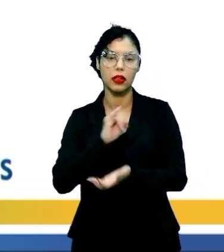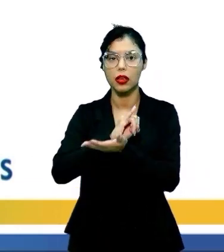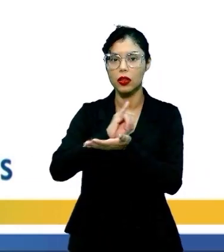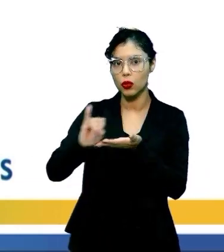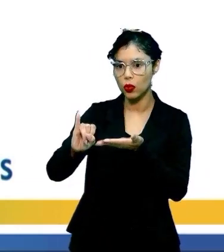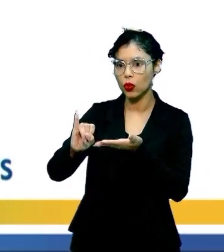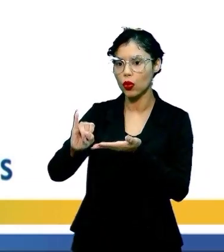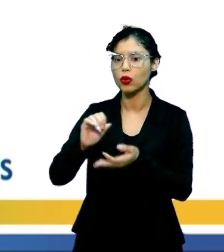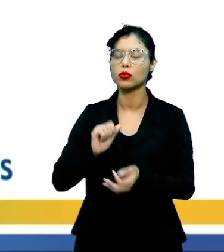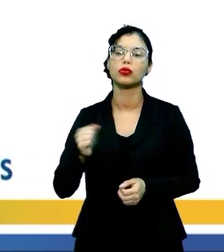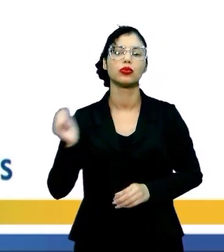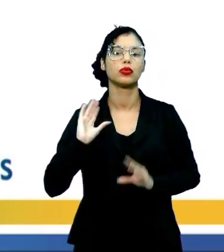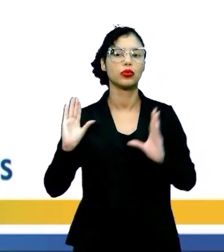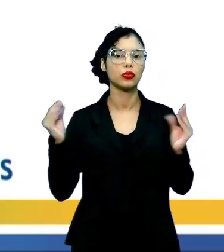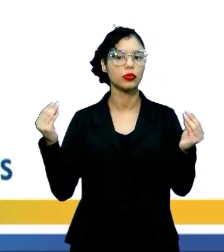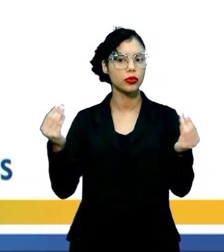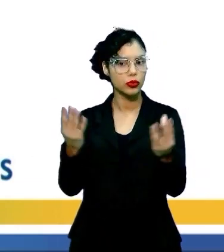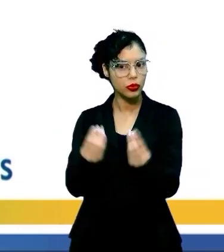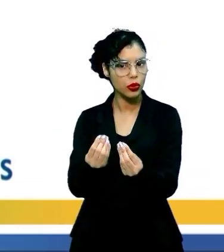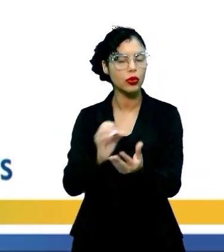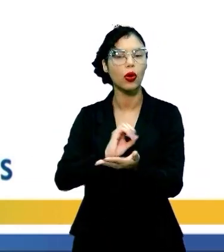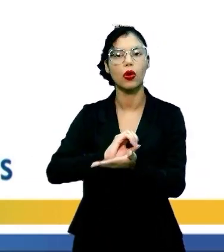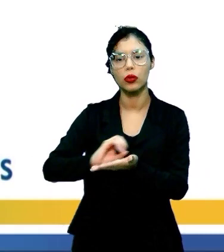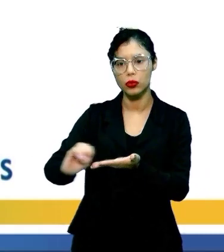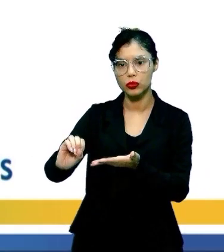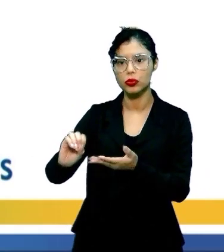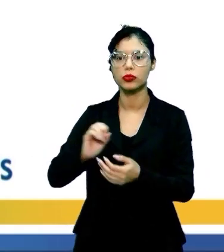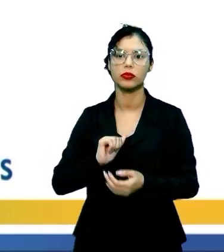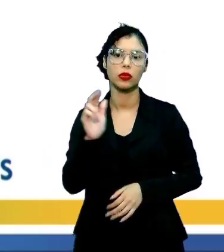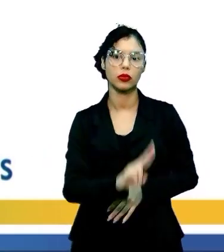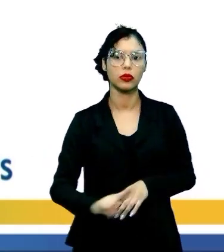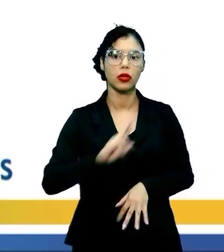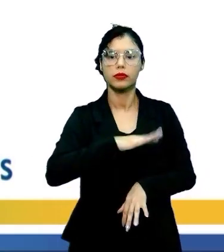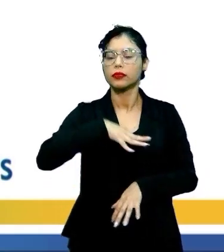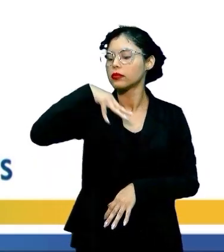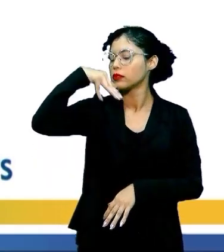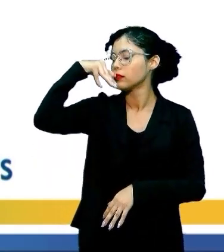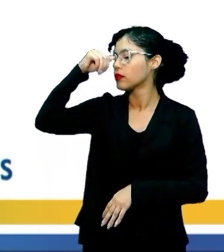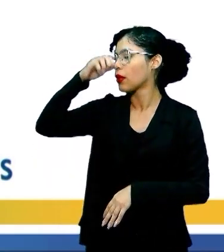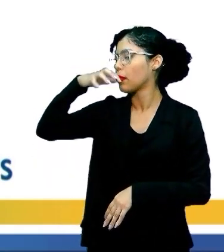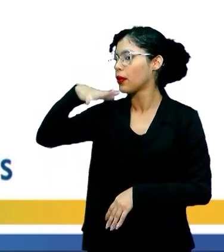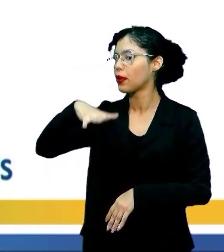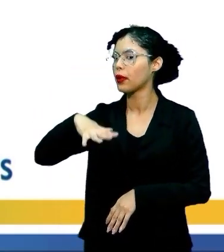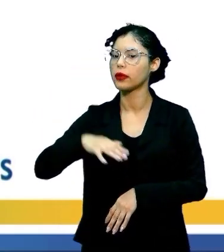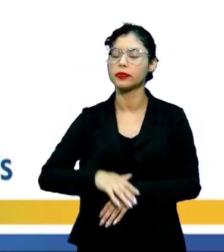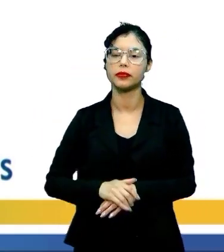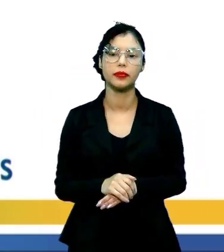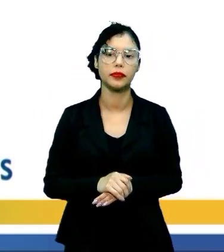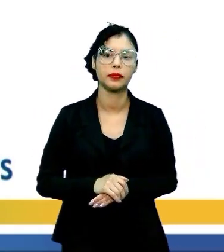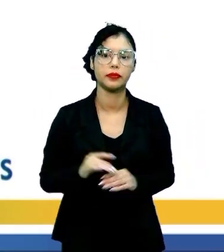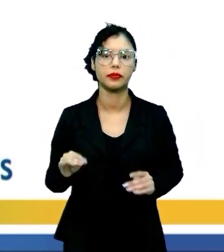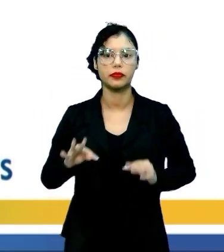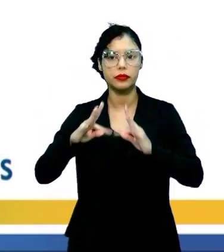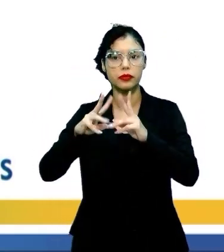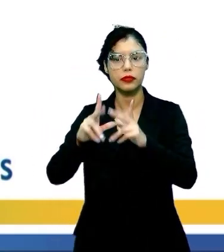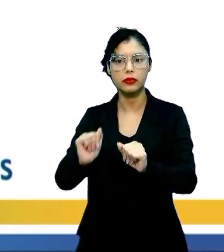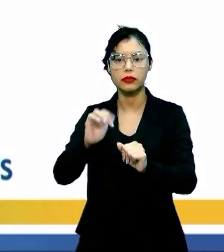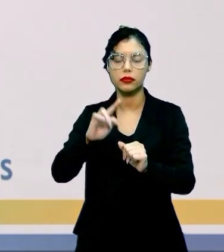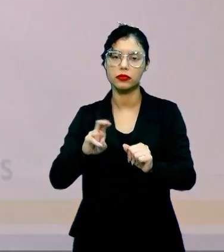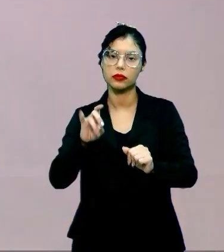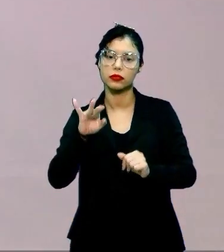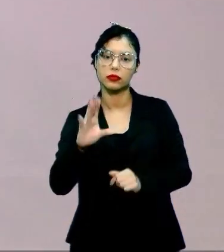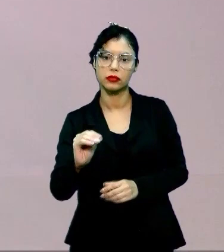ambiente para substâncias orgânicas. E é utilizado na respiração aeróbica. Tudo que é